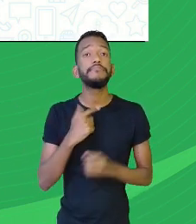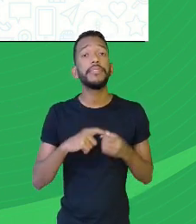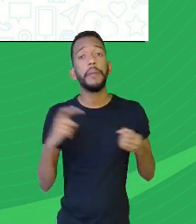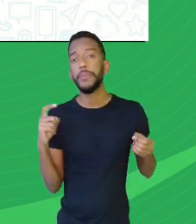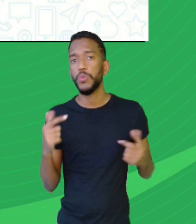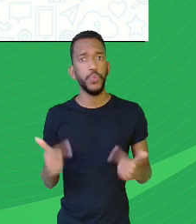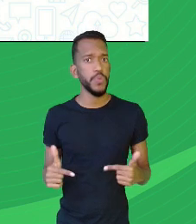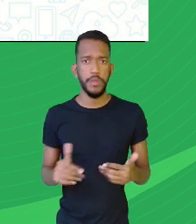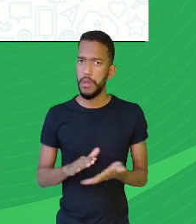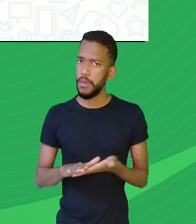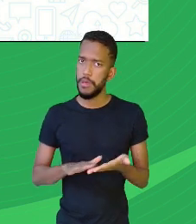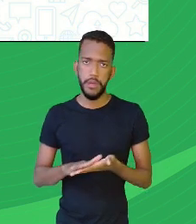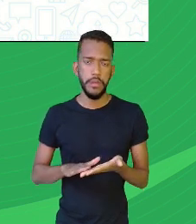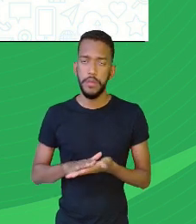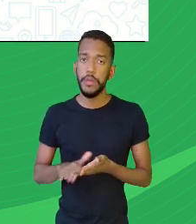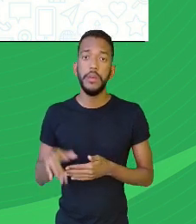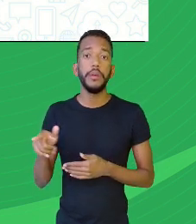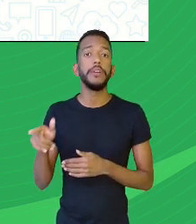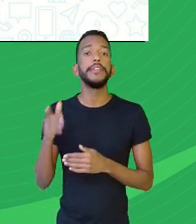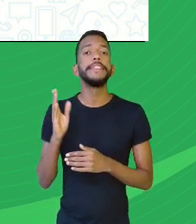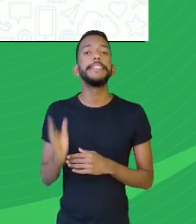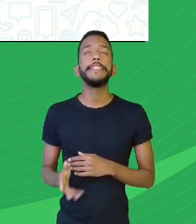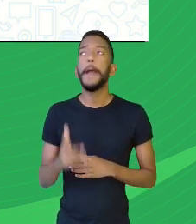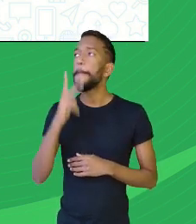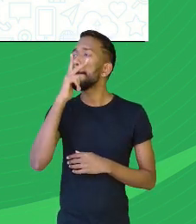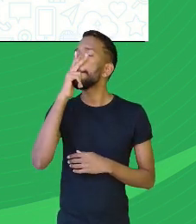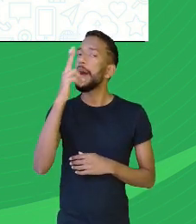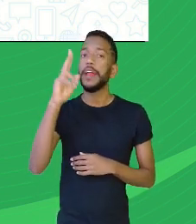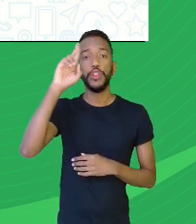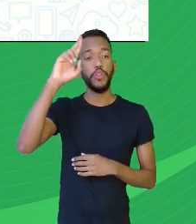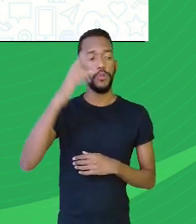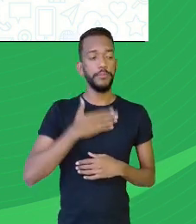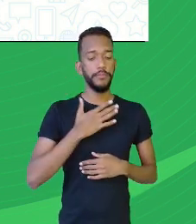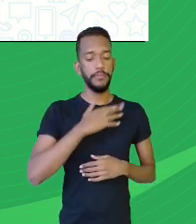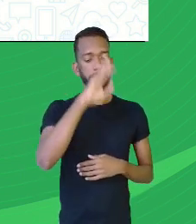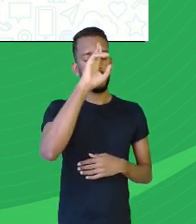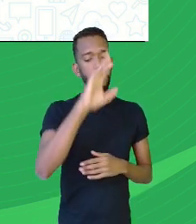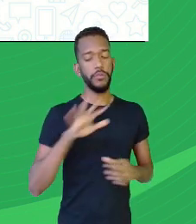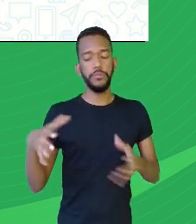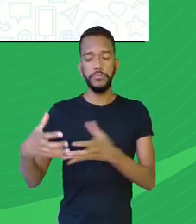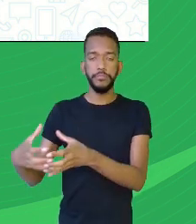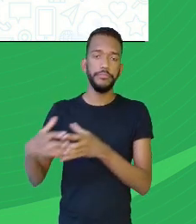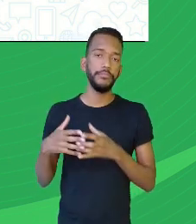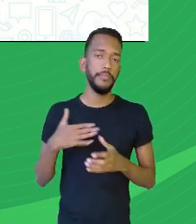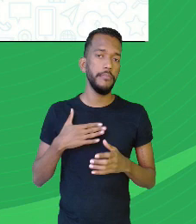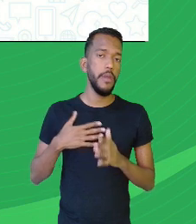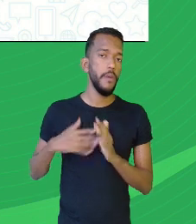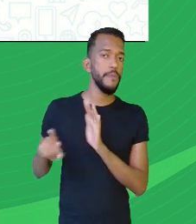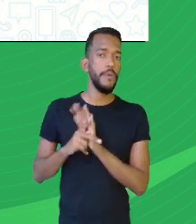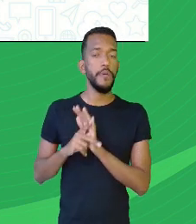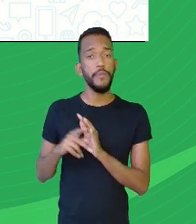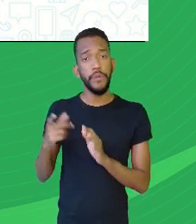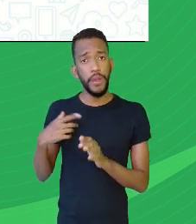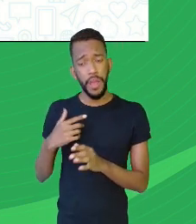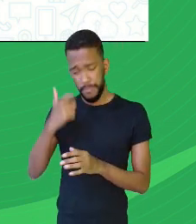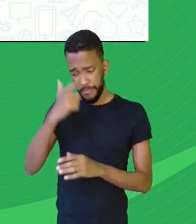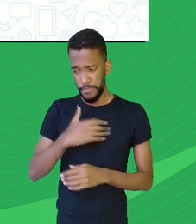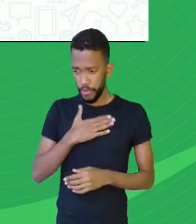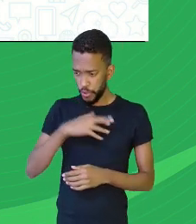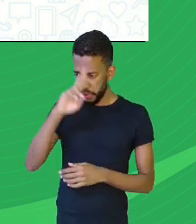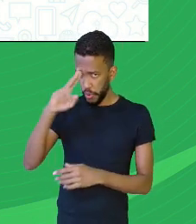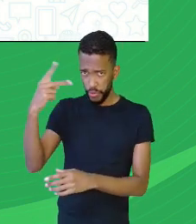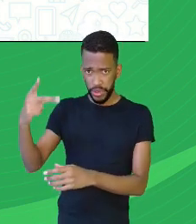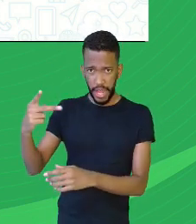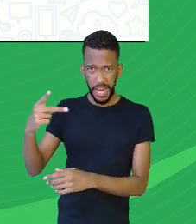Eram povos que eram como se tivessem donos, vamos dizer assim. Pessoas donas de outras